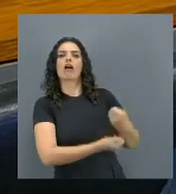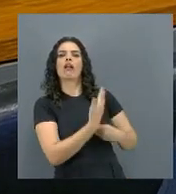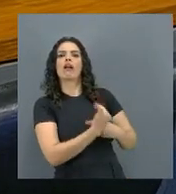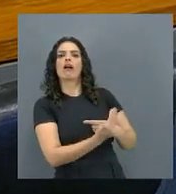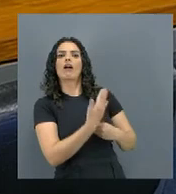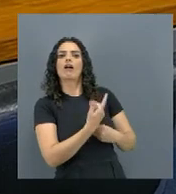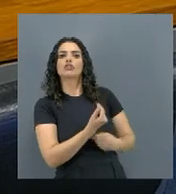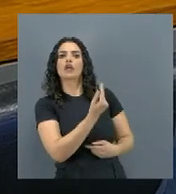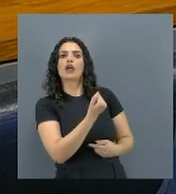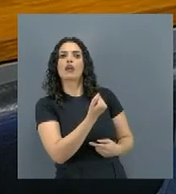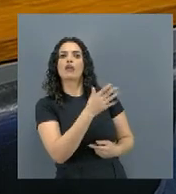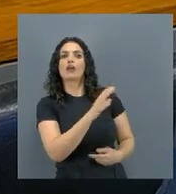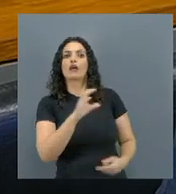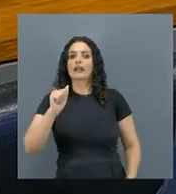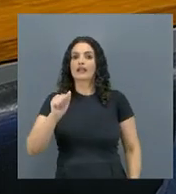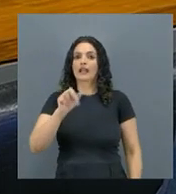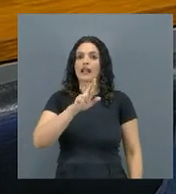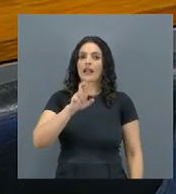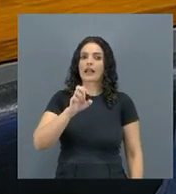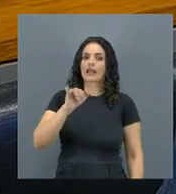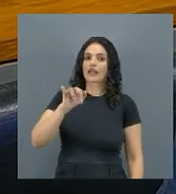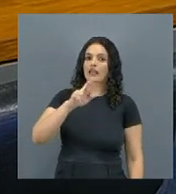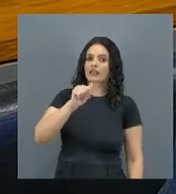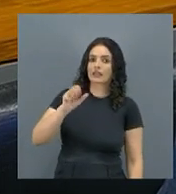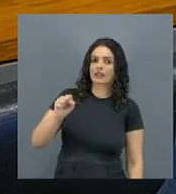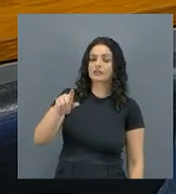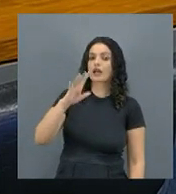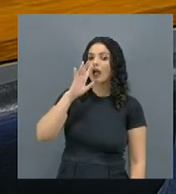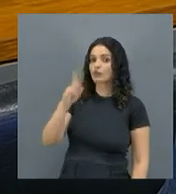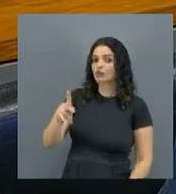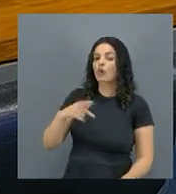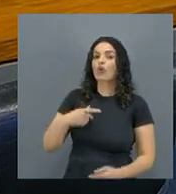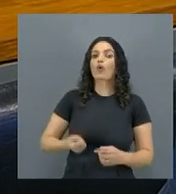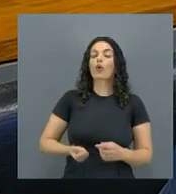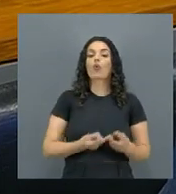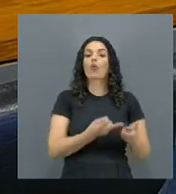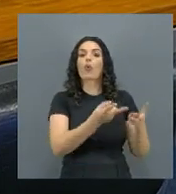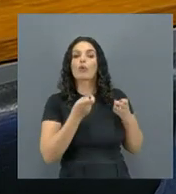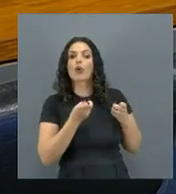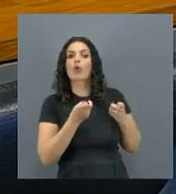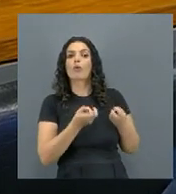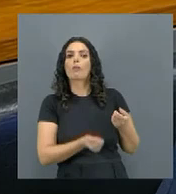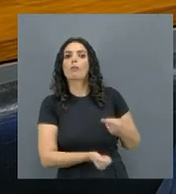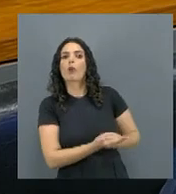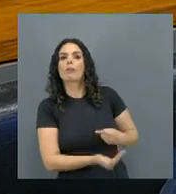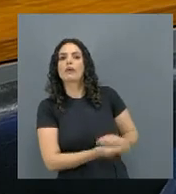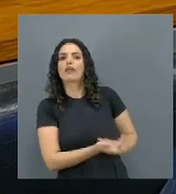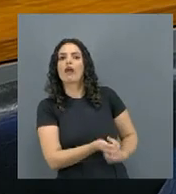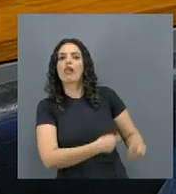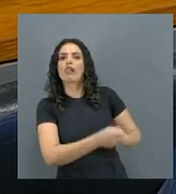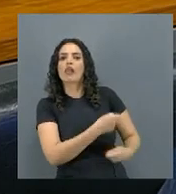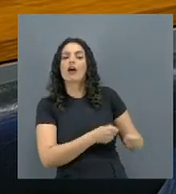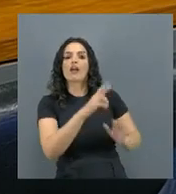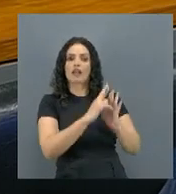Cabe destacar que o deputado Carreiras, acusado de cobrar a propina de empresas de aposta de cota fixa, além de ser o relator